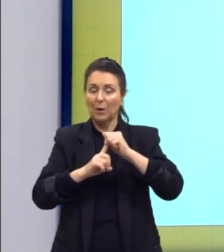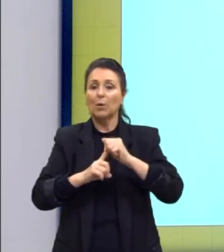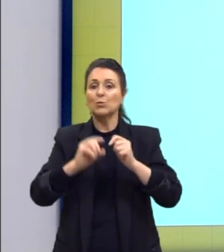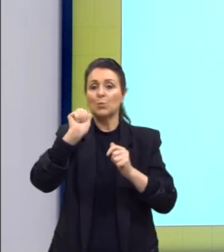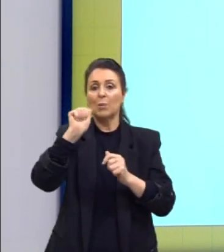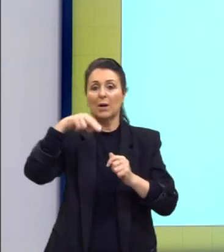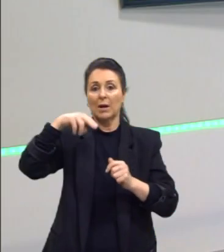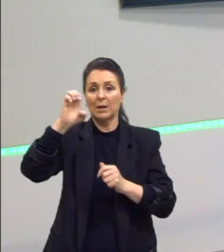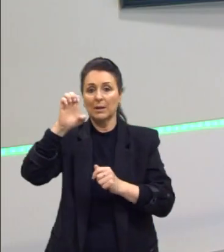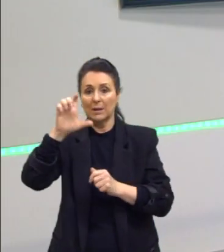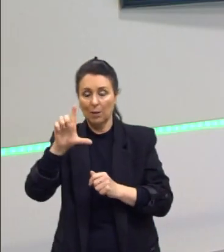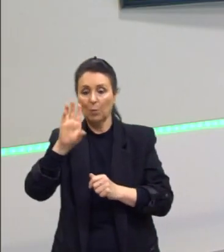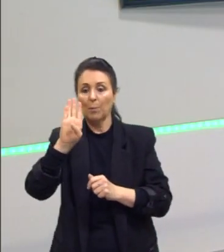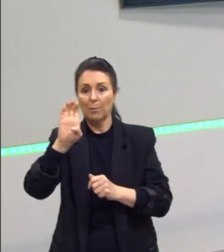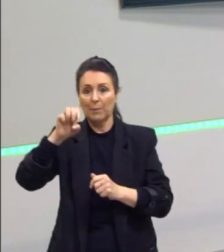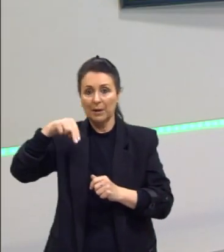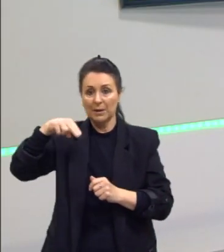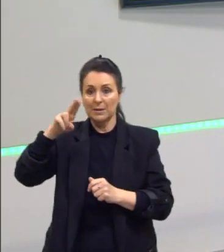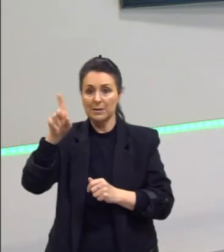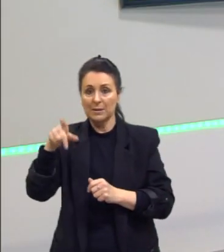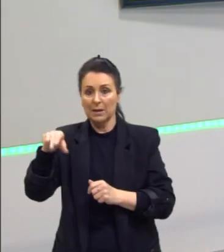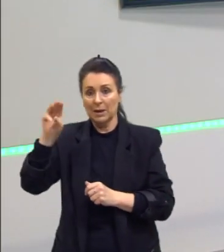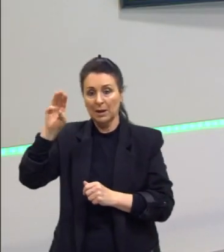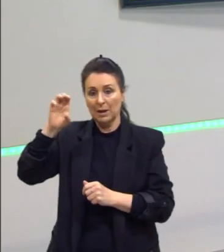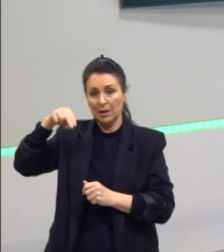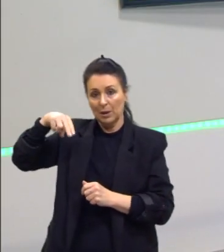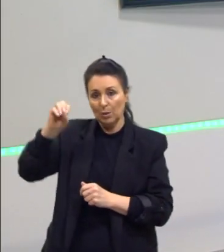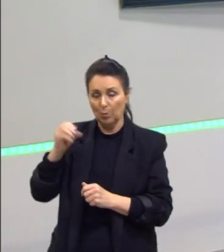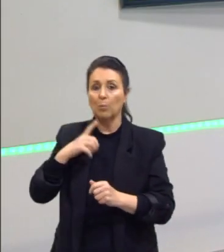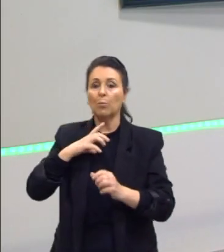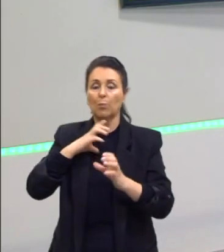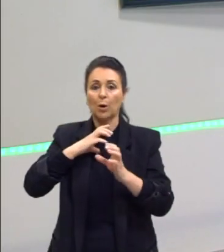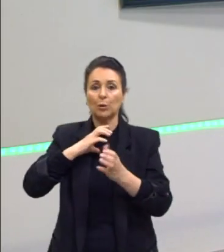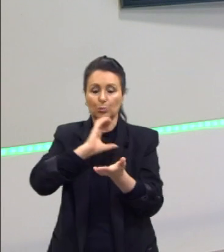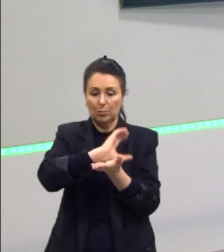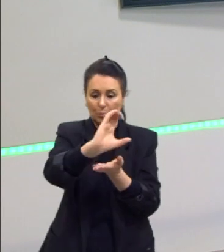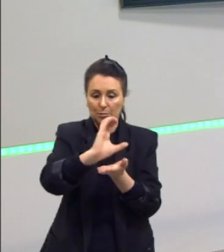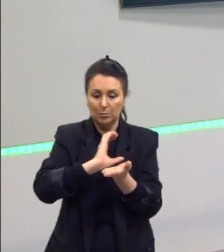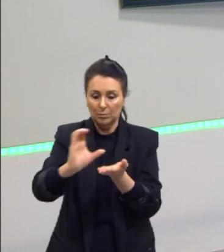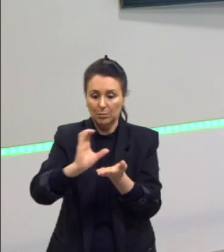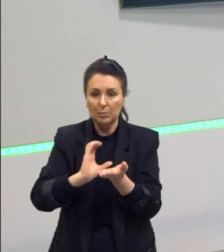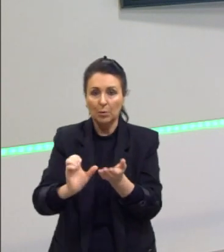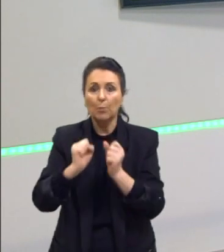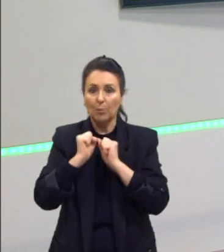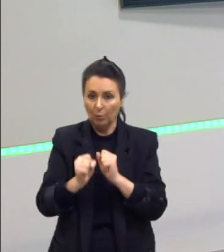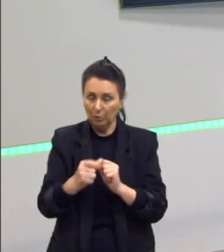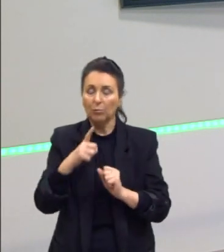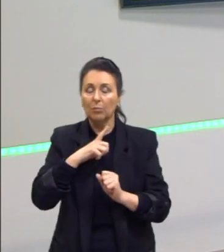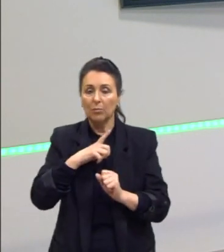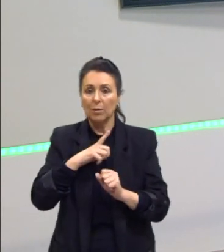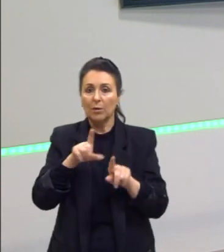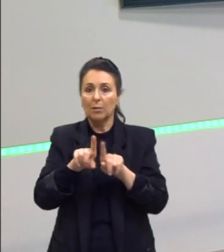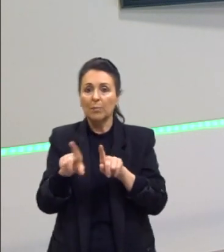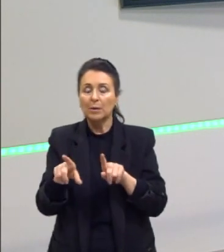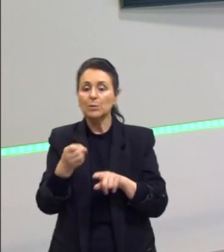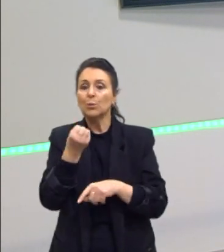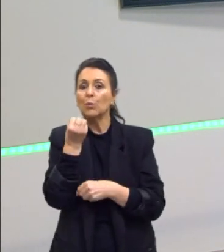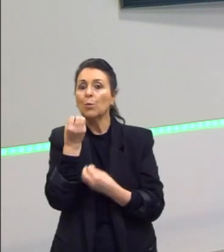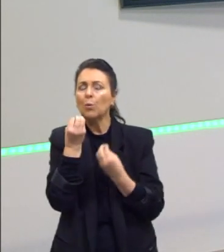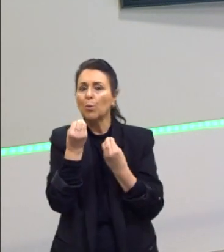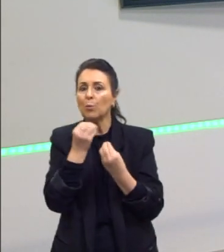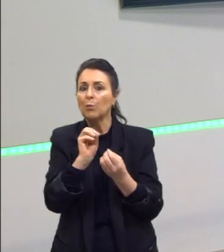benzênico né do nosso famoso bem exemplo ele pode apresentar ramificação Claro que pode a canção como que a gente não